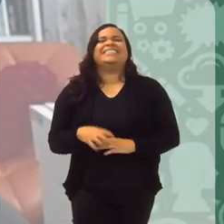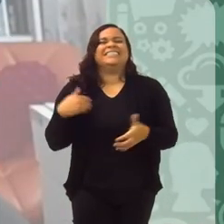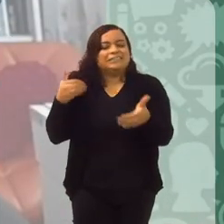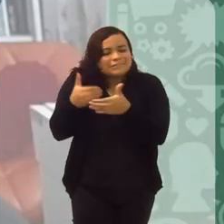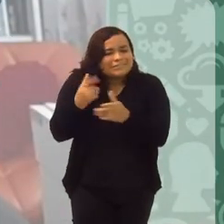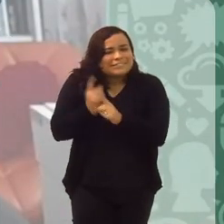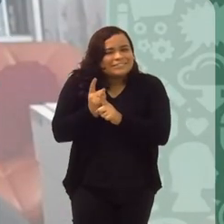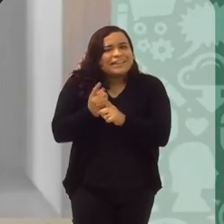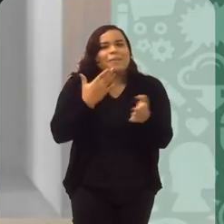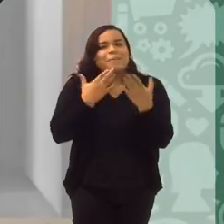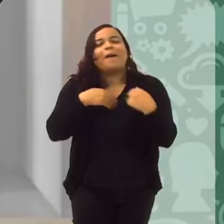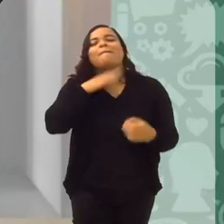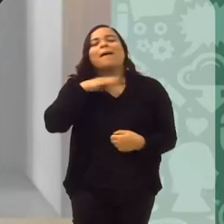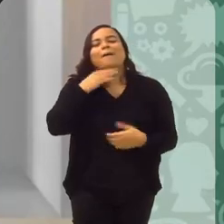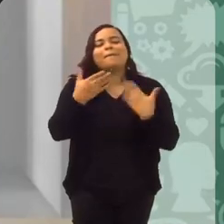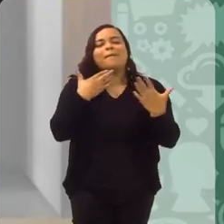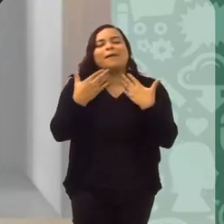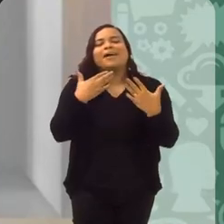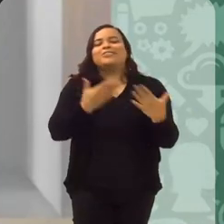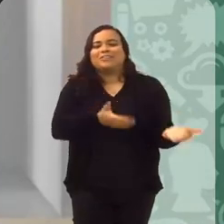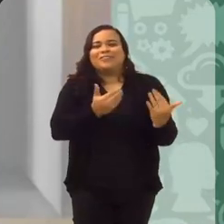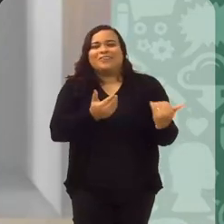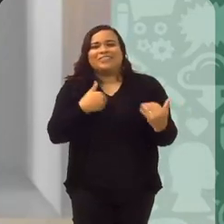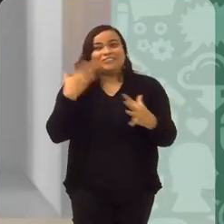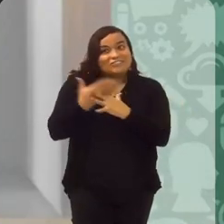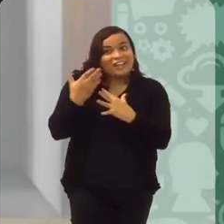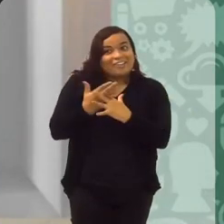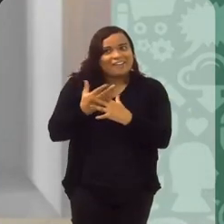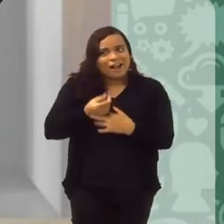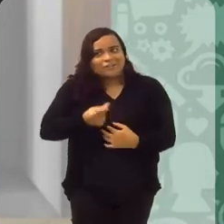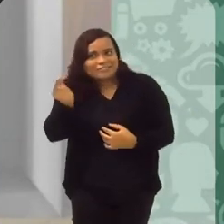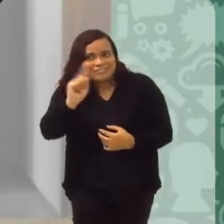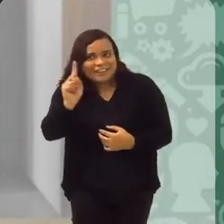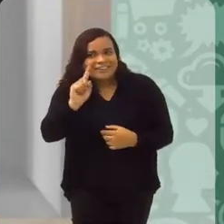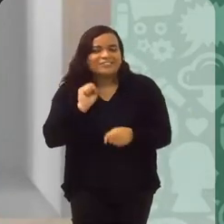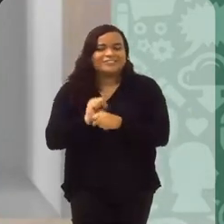Ok. Daqui a pouquinho o Papo de Juventude